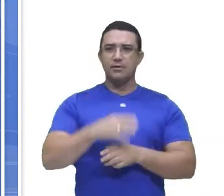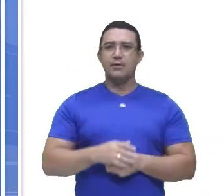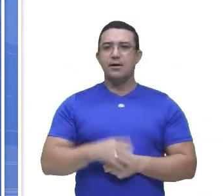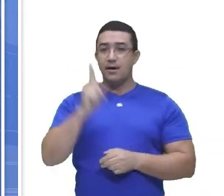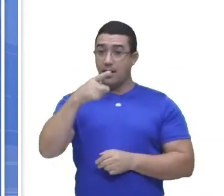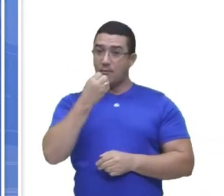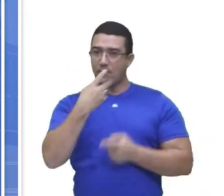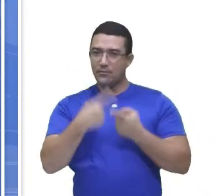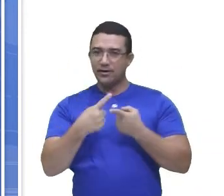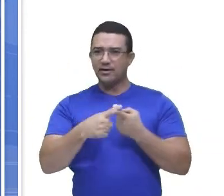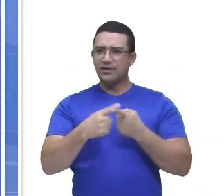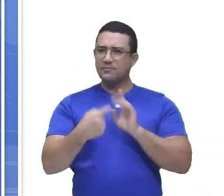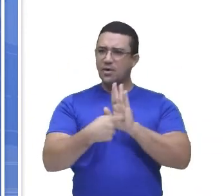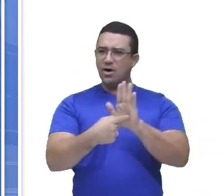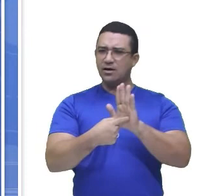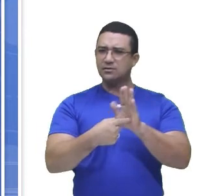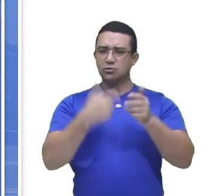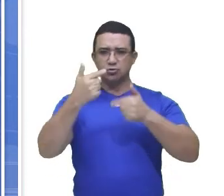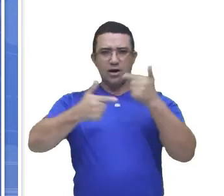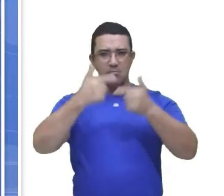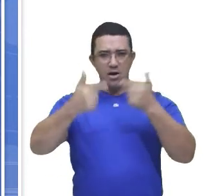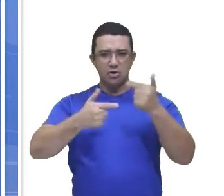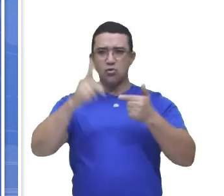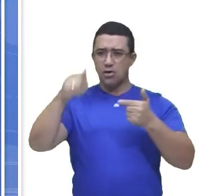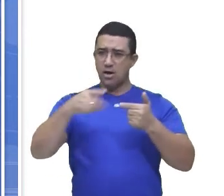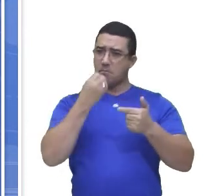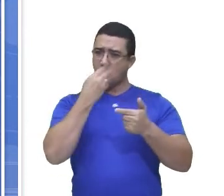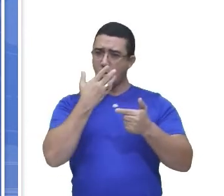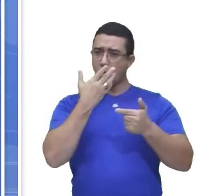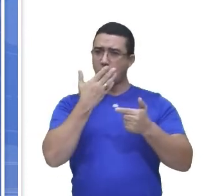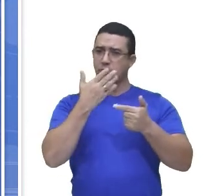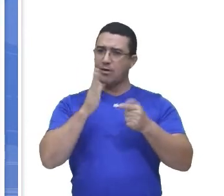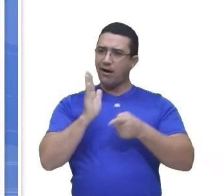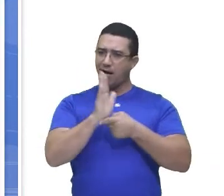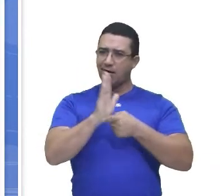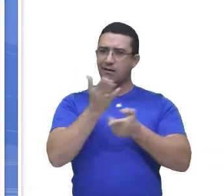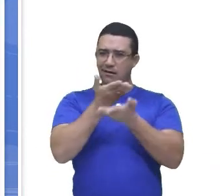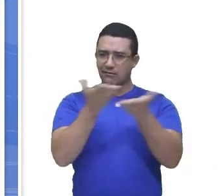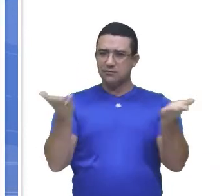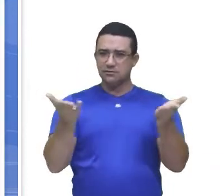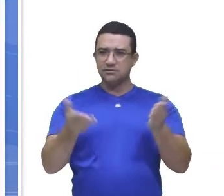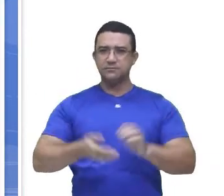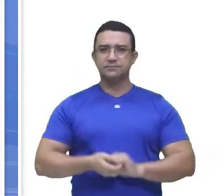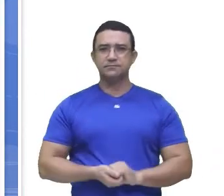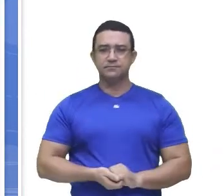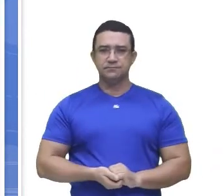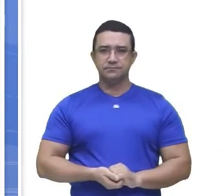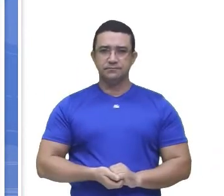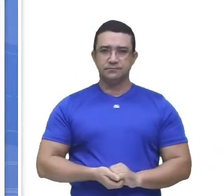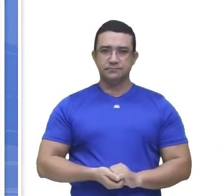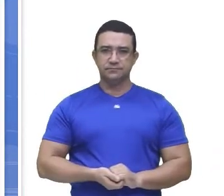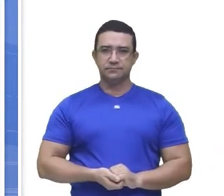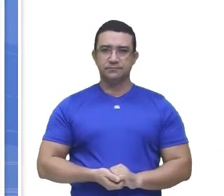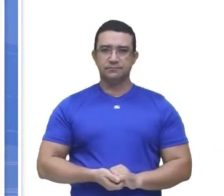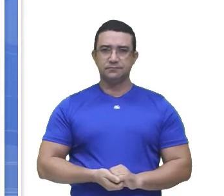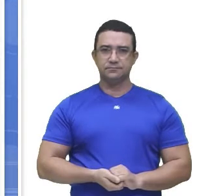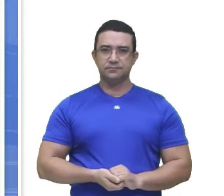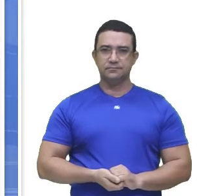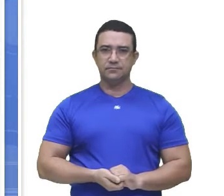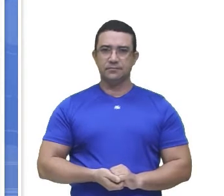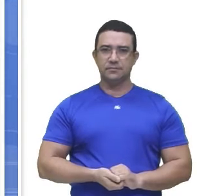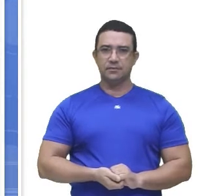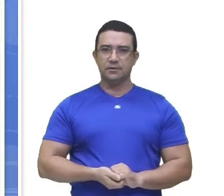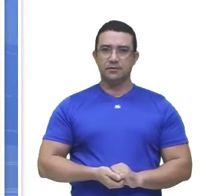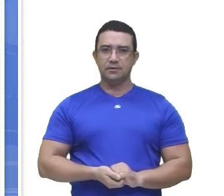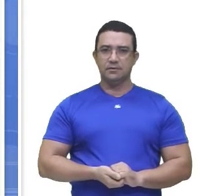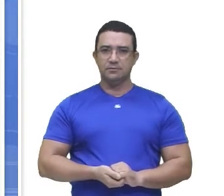trabalho, ele tem êxito na vida de vocês, ok? Vamos aqui, a resposta. Olha, vamos ler